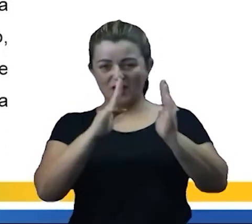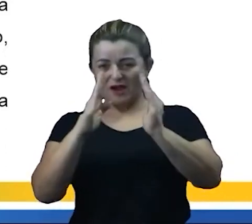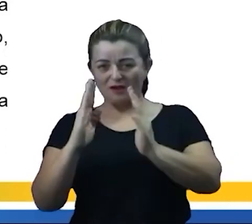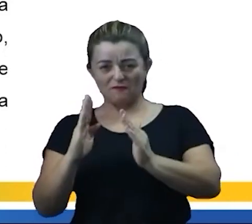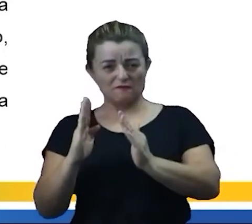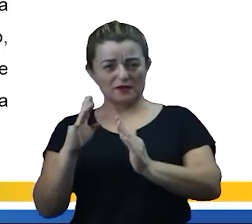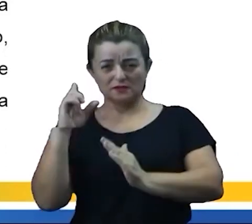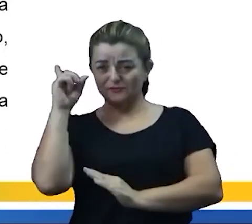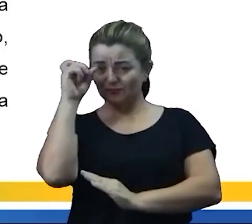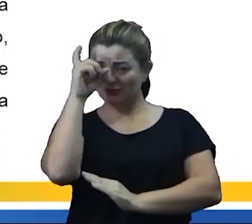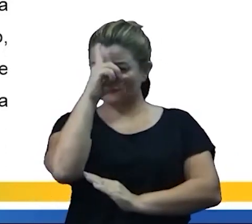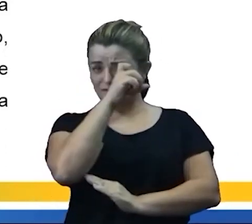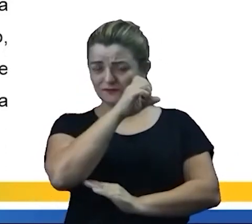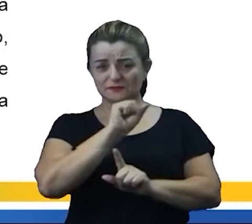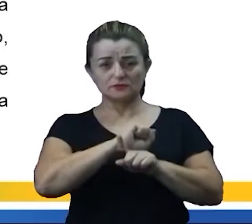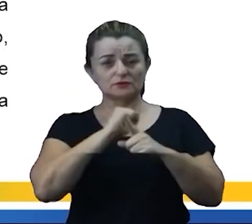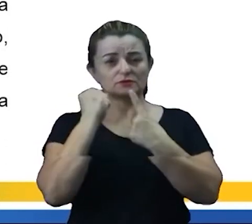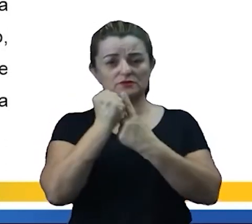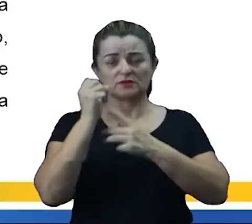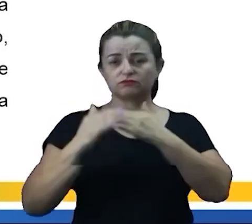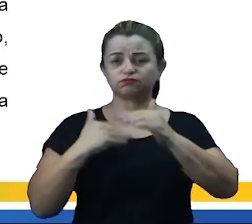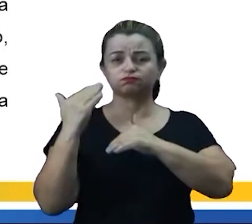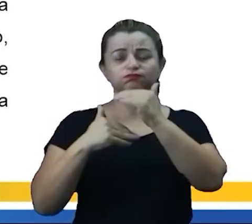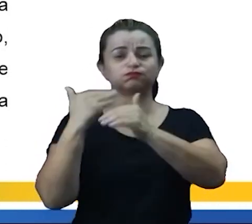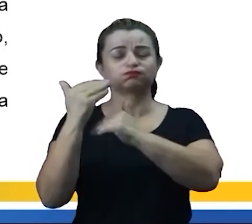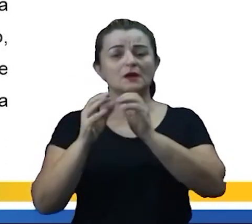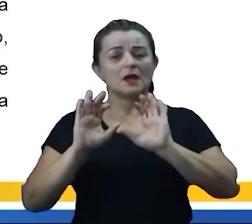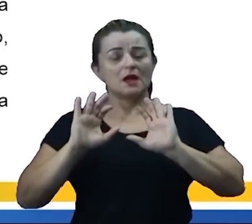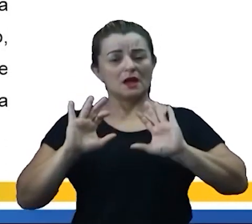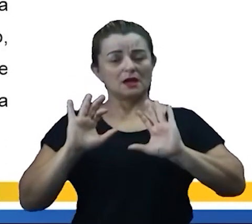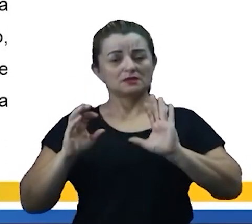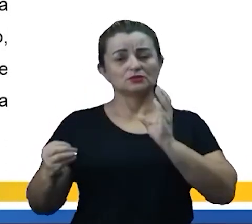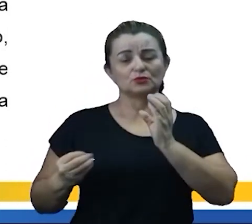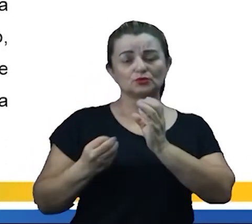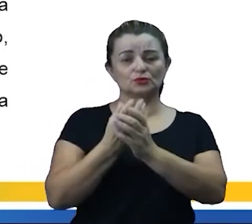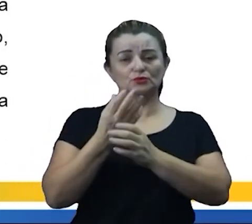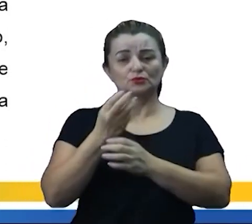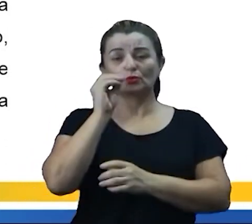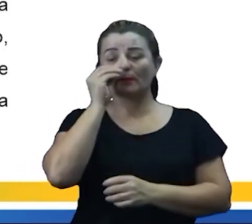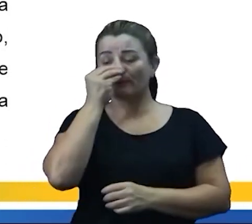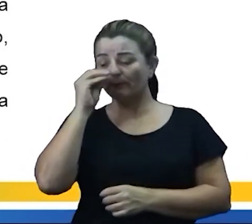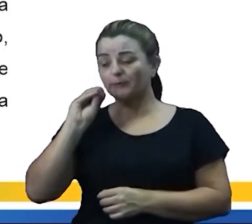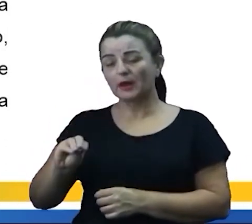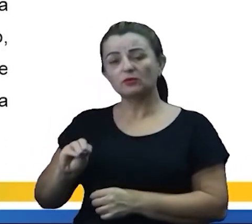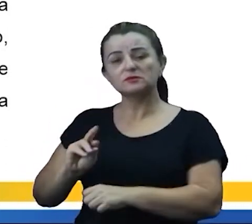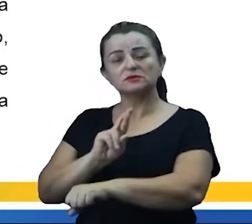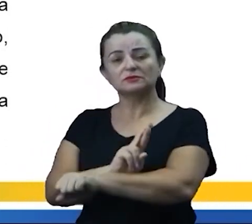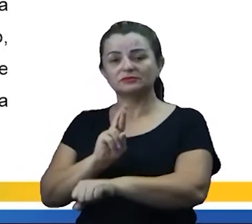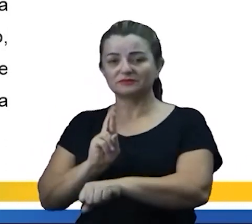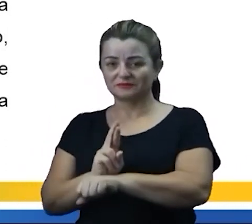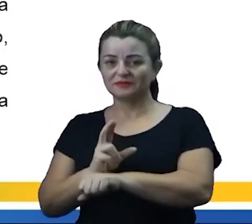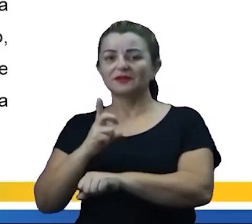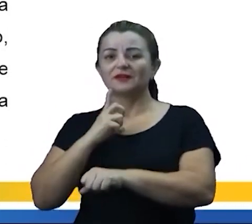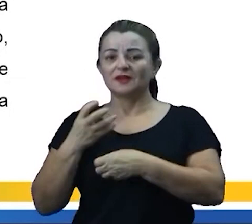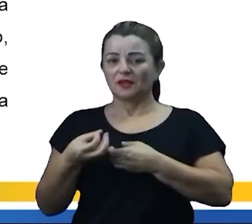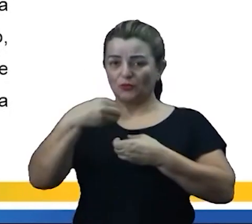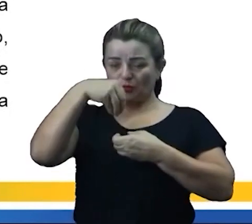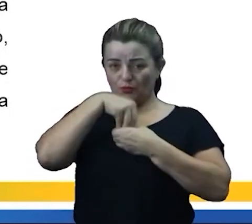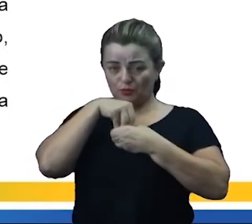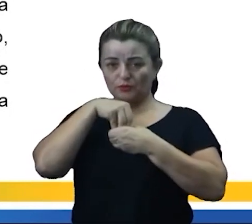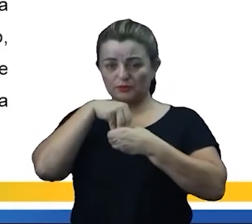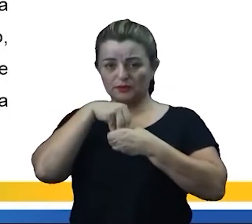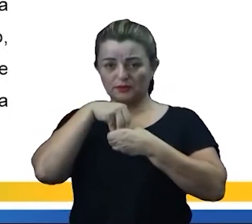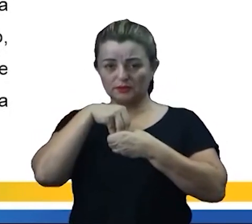sociedade em desenvolvimento. Com isso, surge a problemática do preconceito religioso, que persiste intrinsecamente